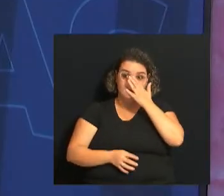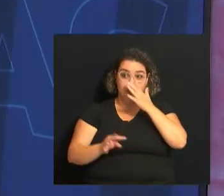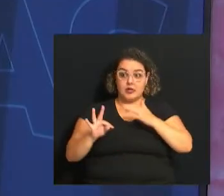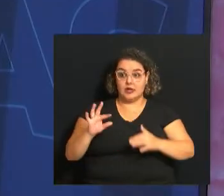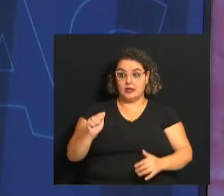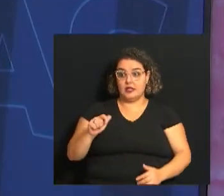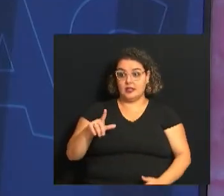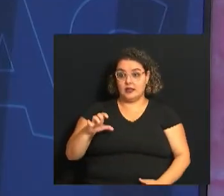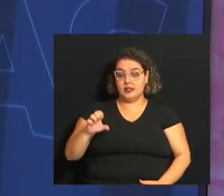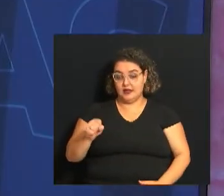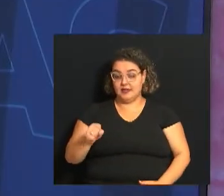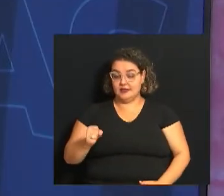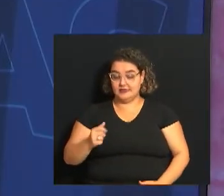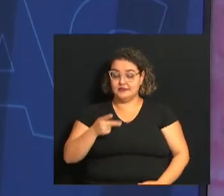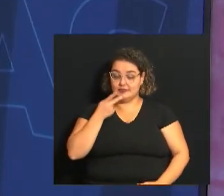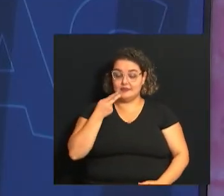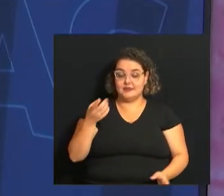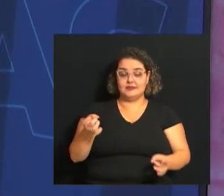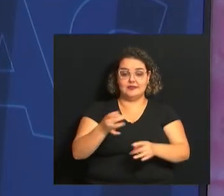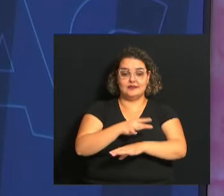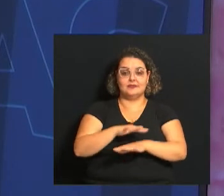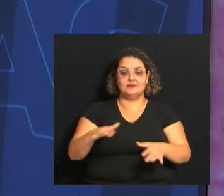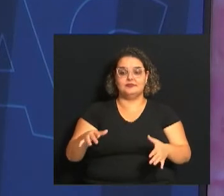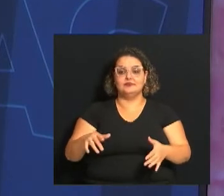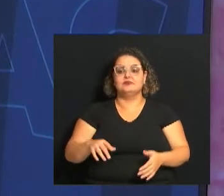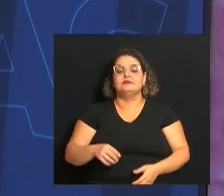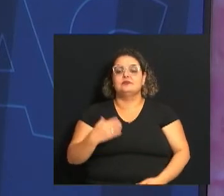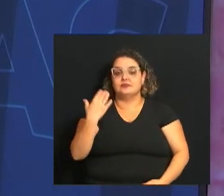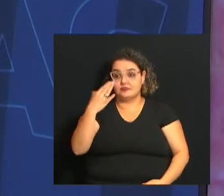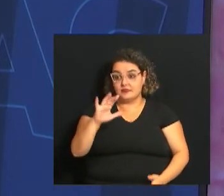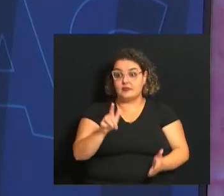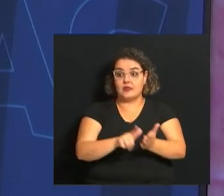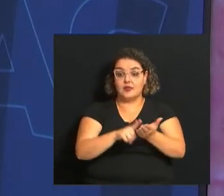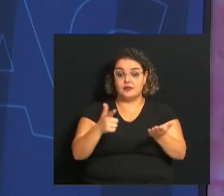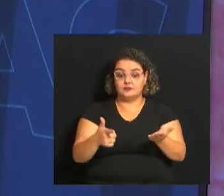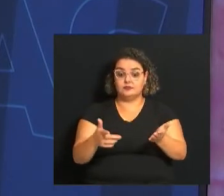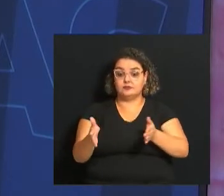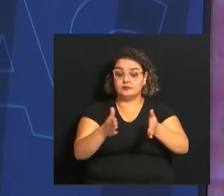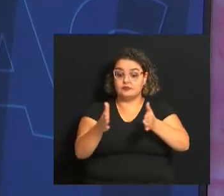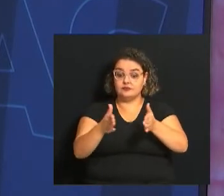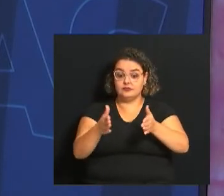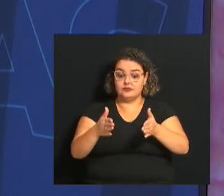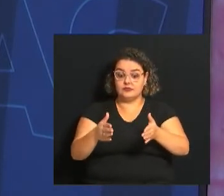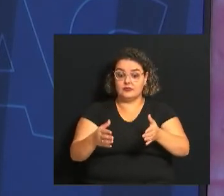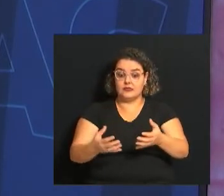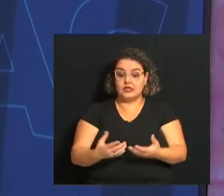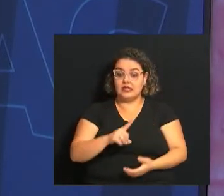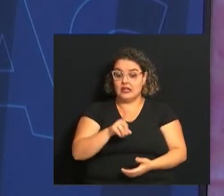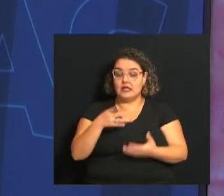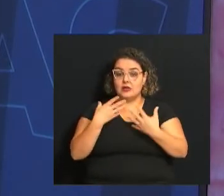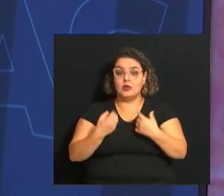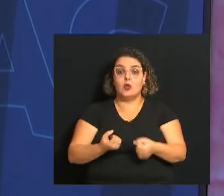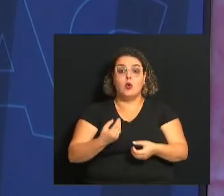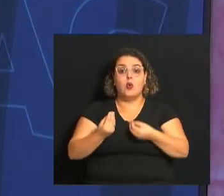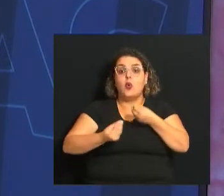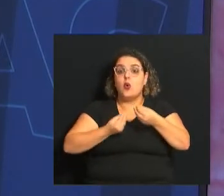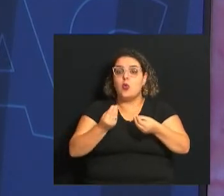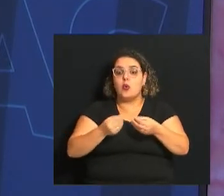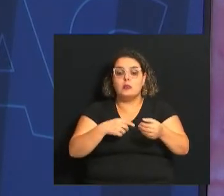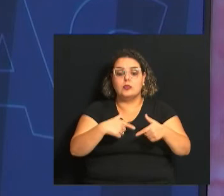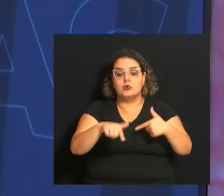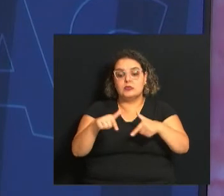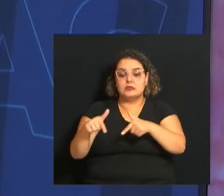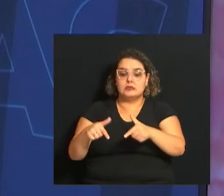você lançou no ano passado o livro A Era da Intolerância. Como é que foi esse trabalho de pesquisa? Utilizou aí